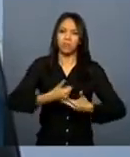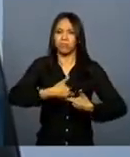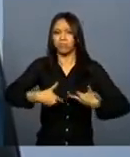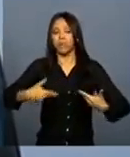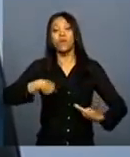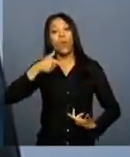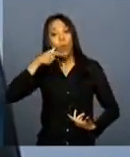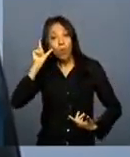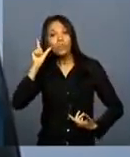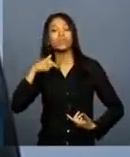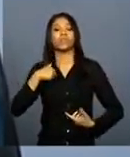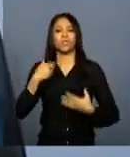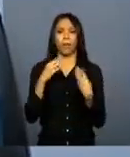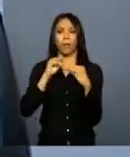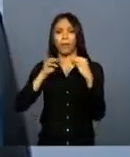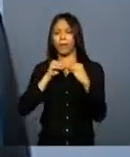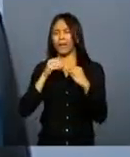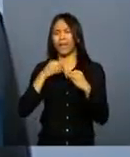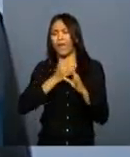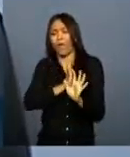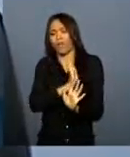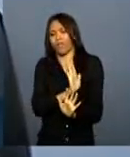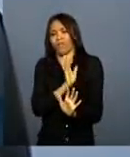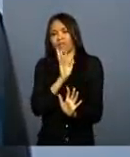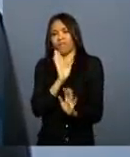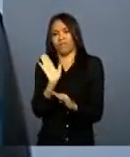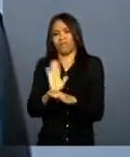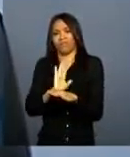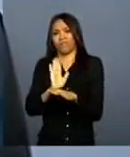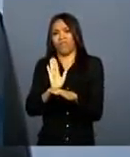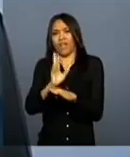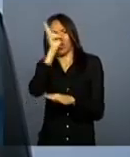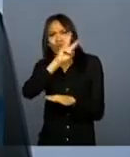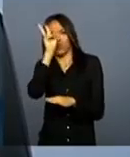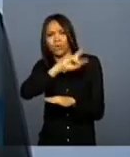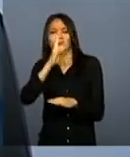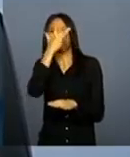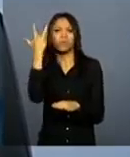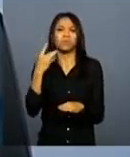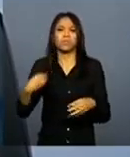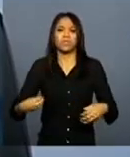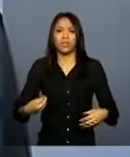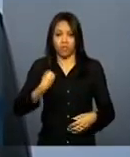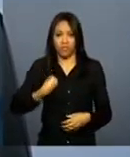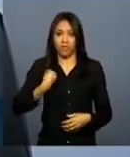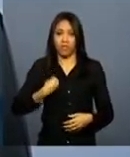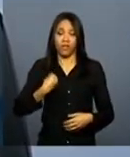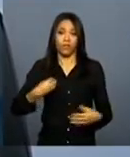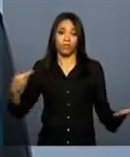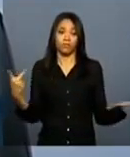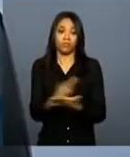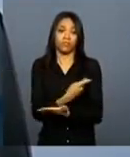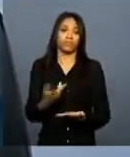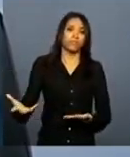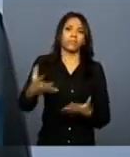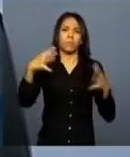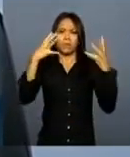a gente discutiu isso, e é um negócio terrível. Né? Quer dizer, as pessoas viveram uma seca dramática. Você conhece essa história,